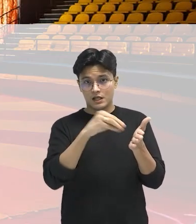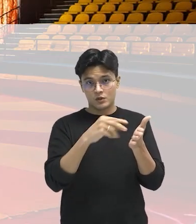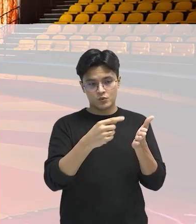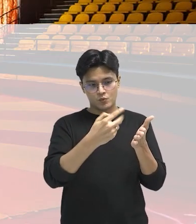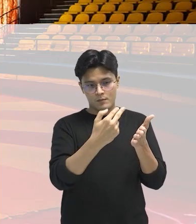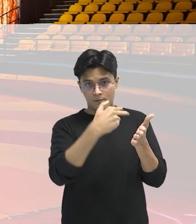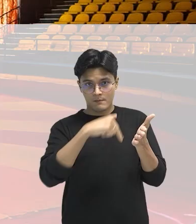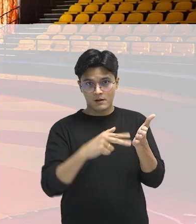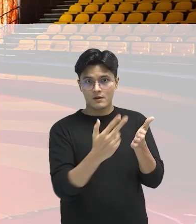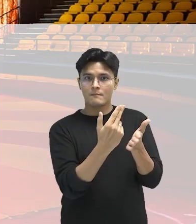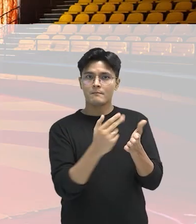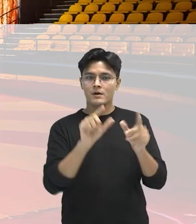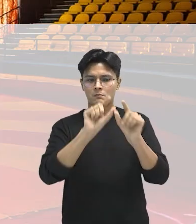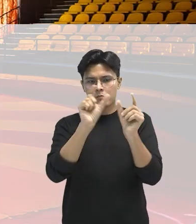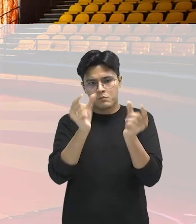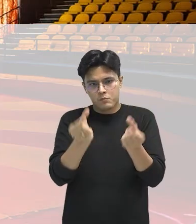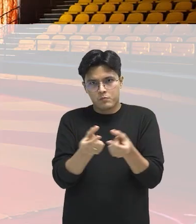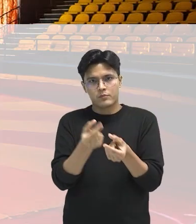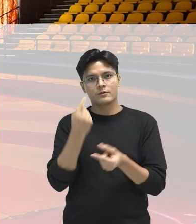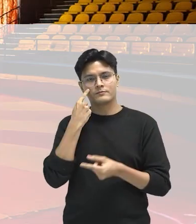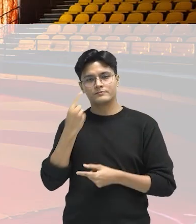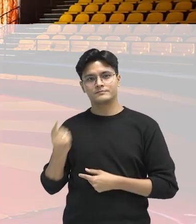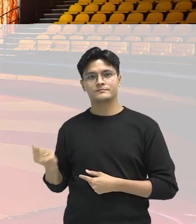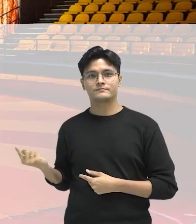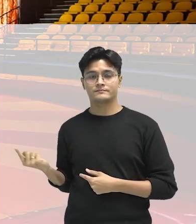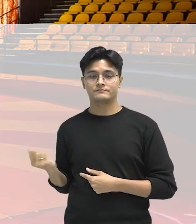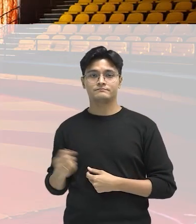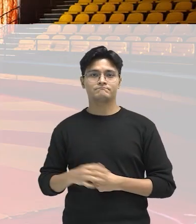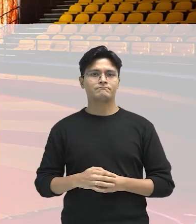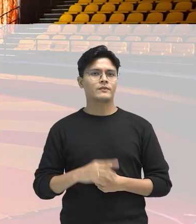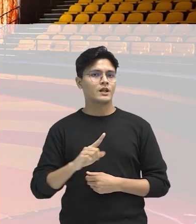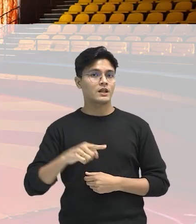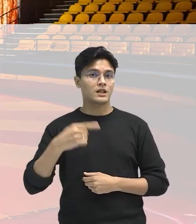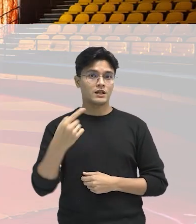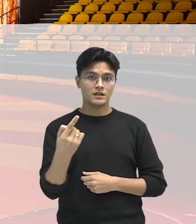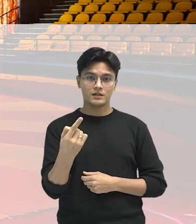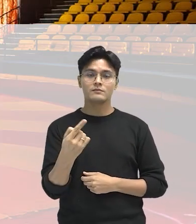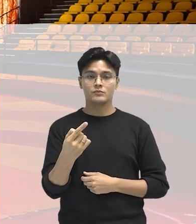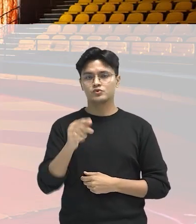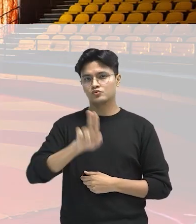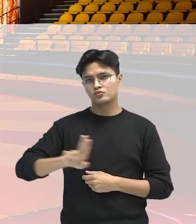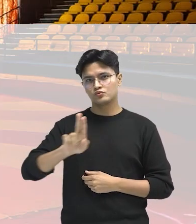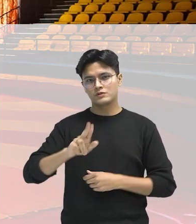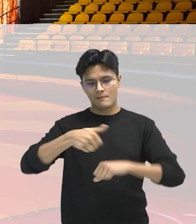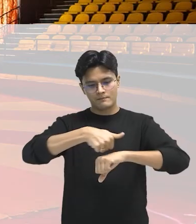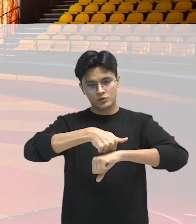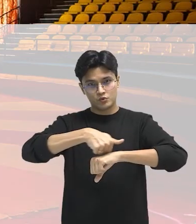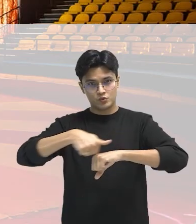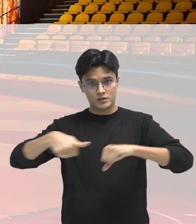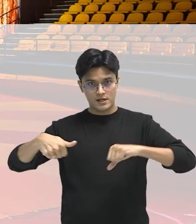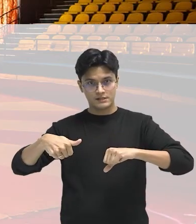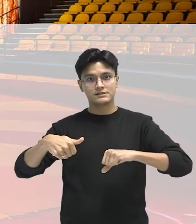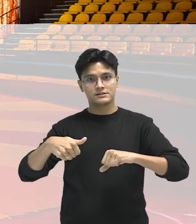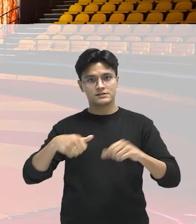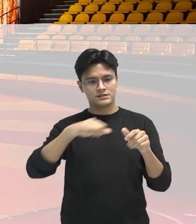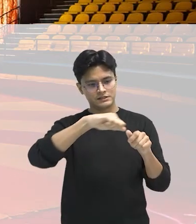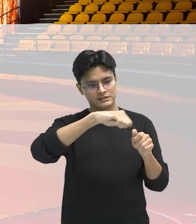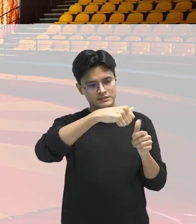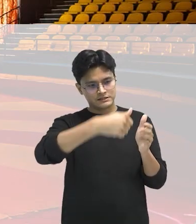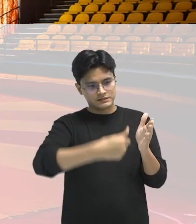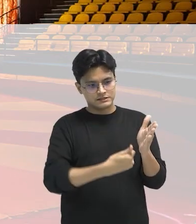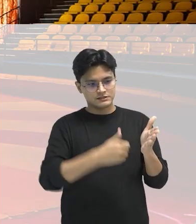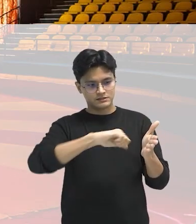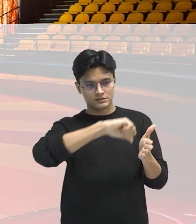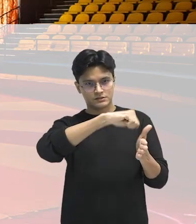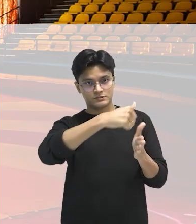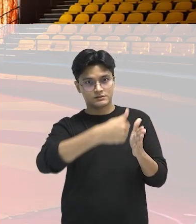fazer o recorte e pronto, nós temos um aro. Em seguida, eu passei o durex, aqui tem mais de um, tá bom? Porque o papelão às vezes